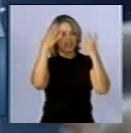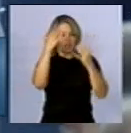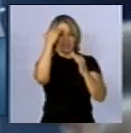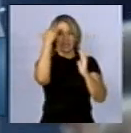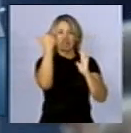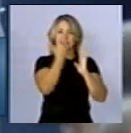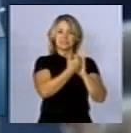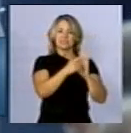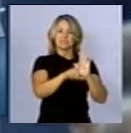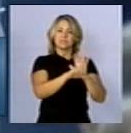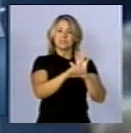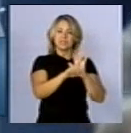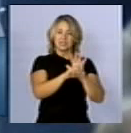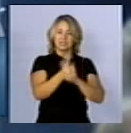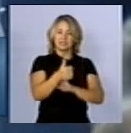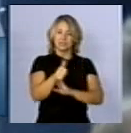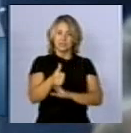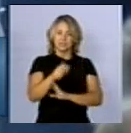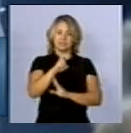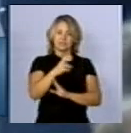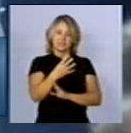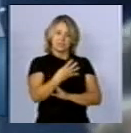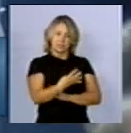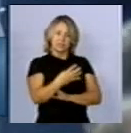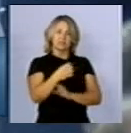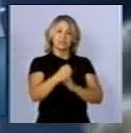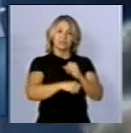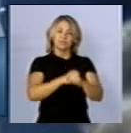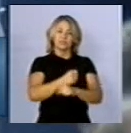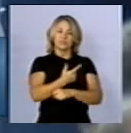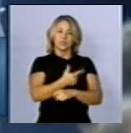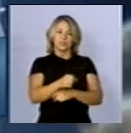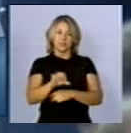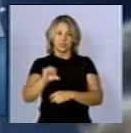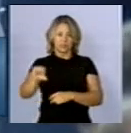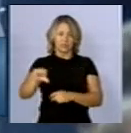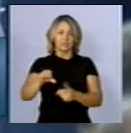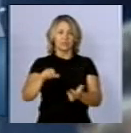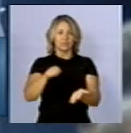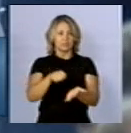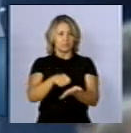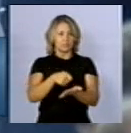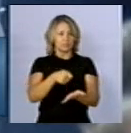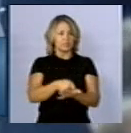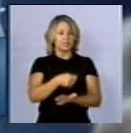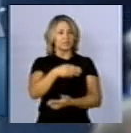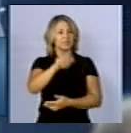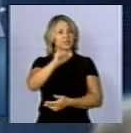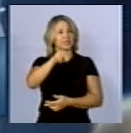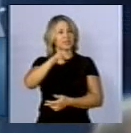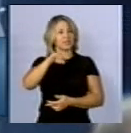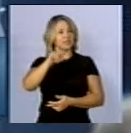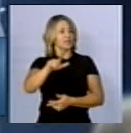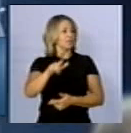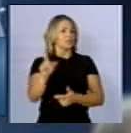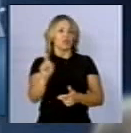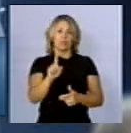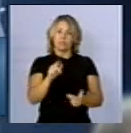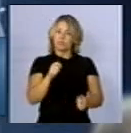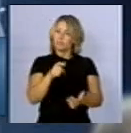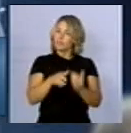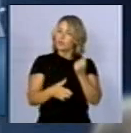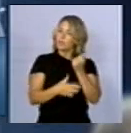11.934 2009 pela resolução normativa da Anel 398 de 2003 não protege a saúde do